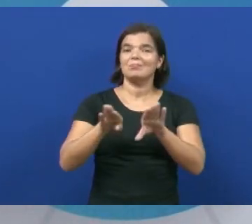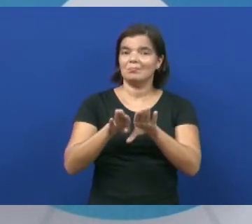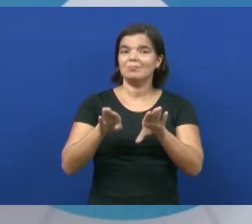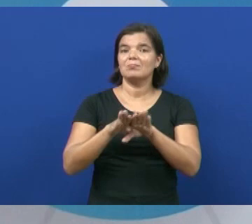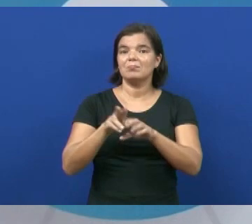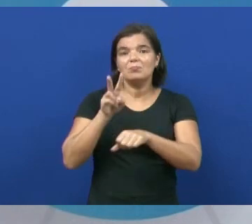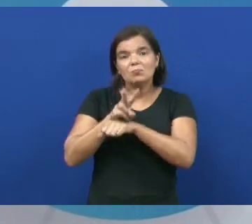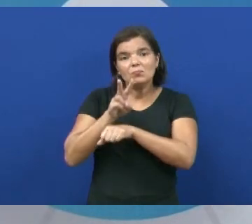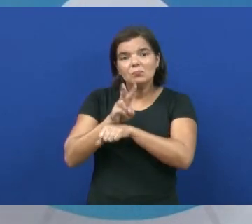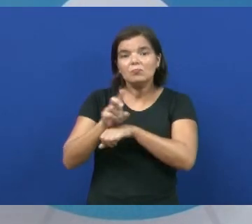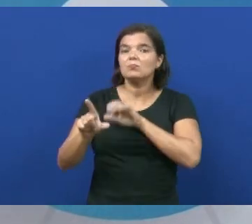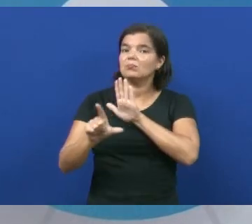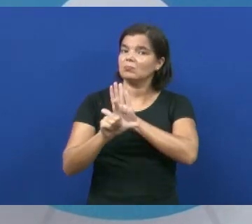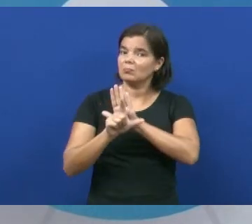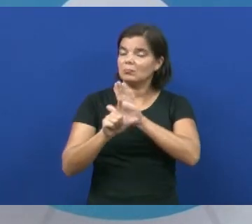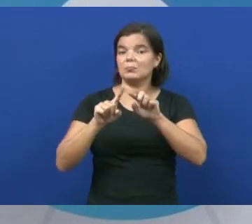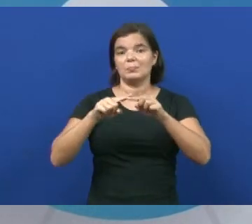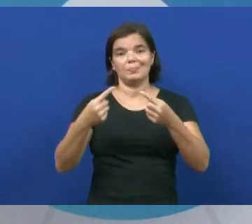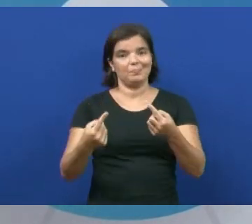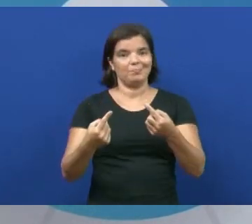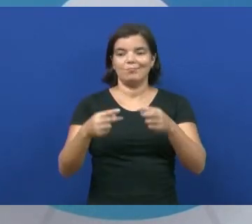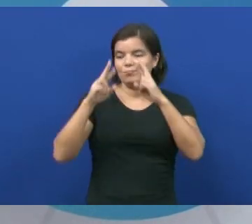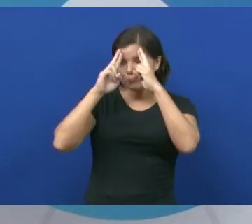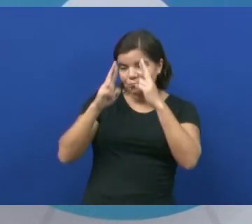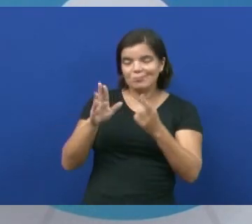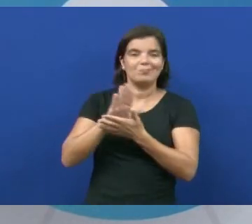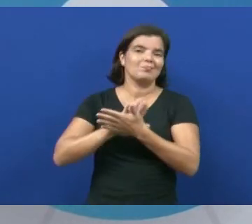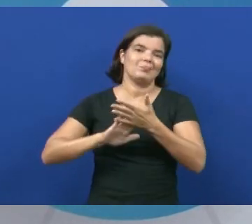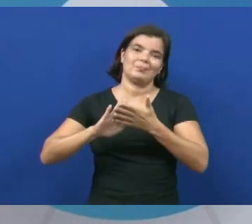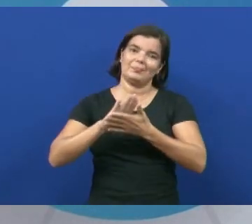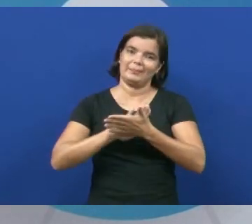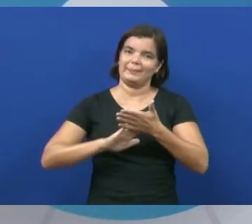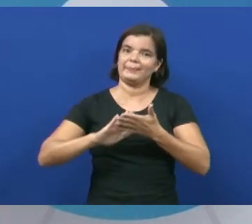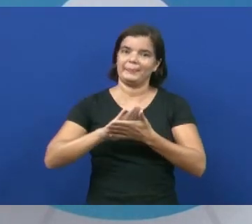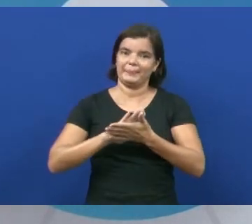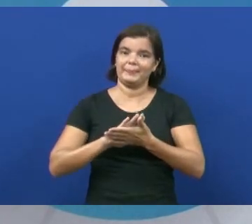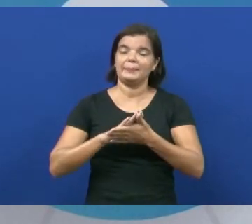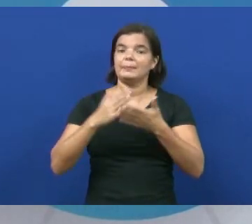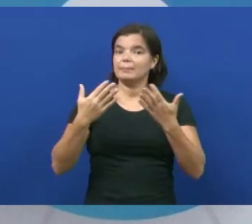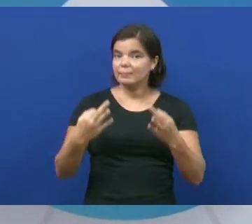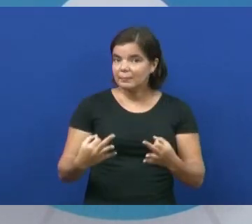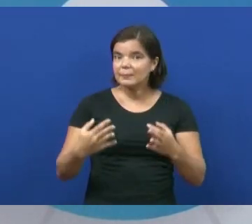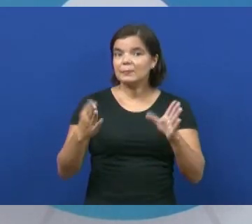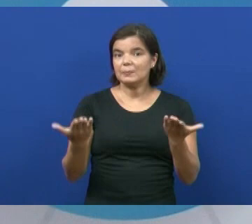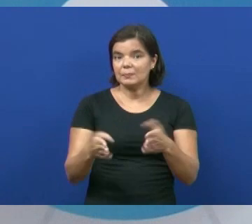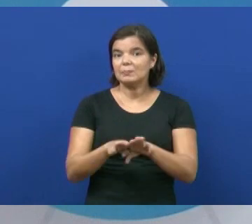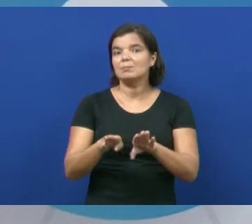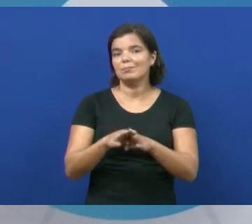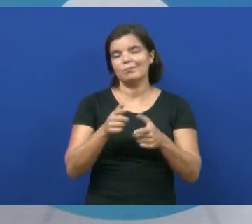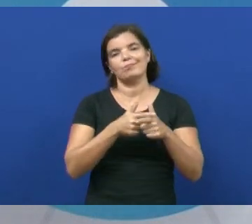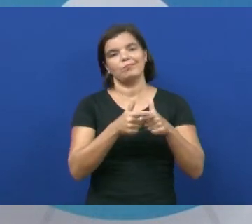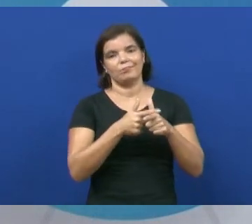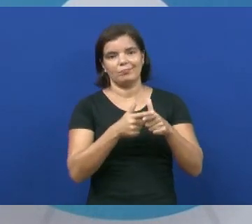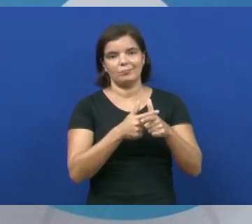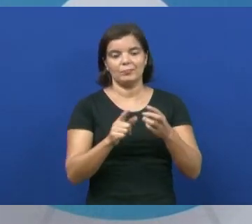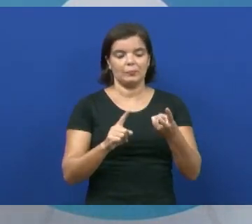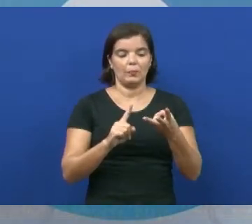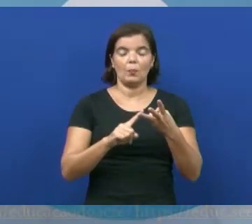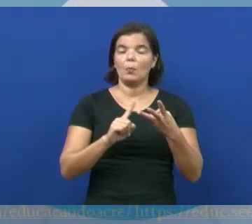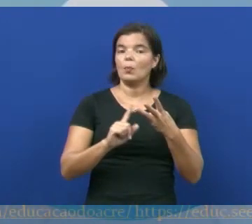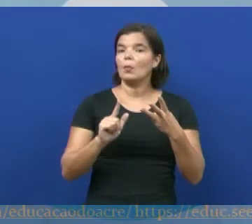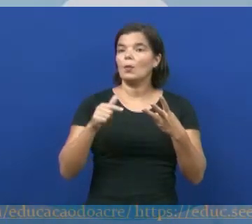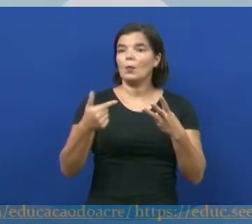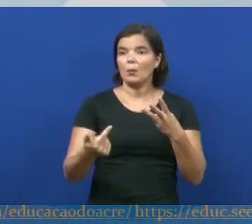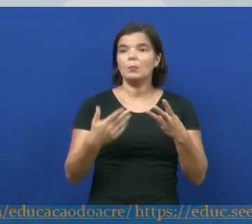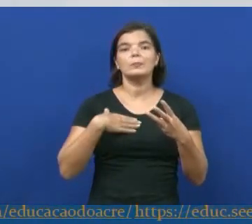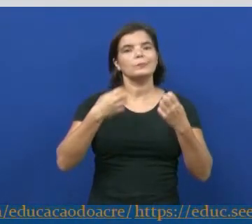são protegidas por lei, porém não são respeitadas, certo? Então, há também essa problemática. E a outra também,